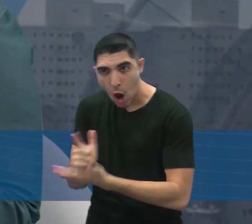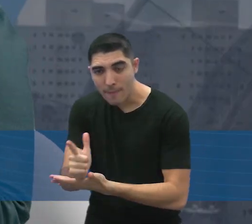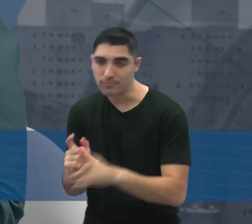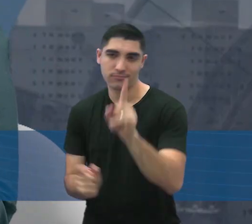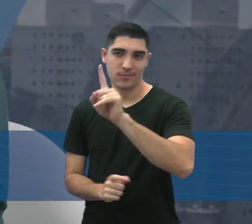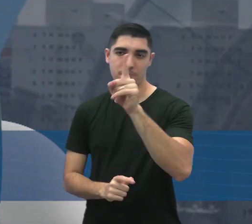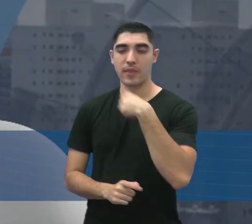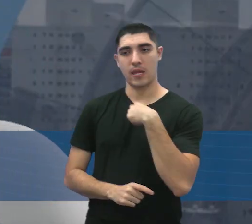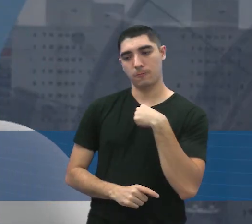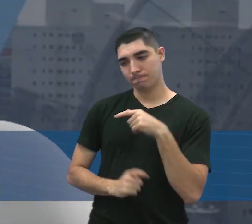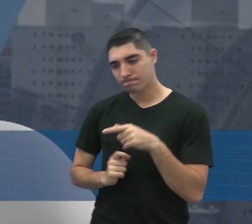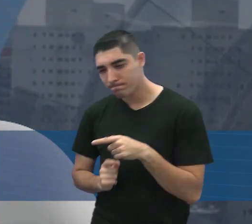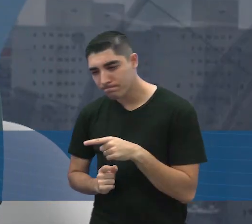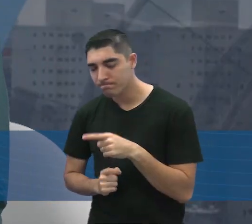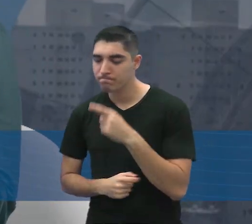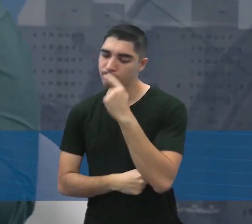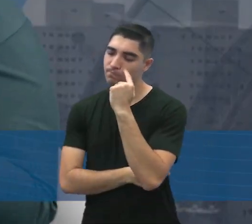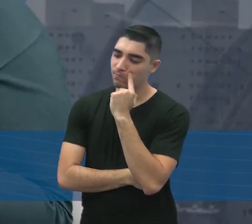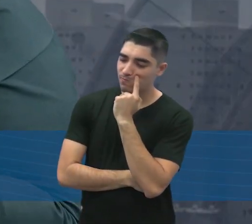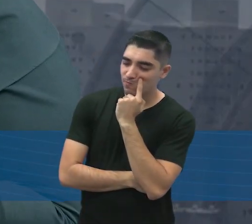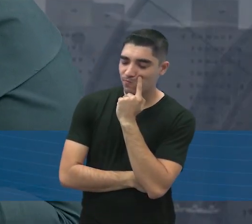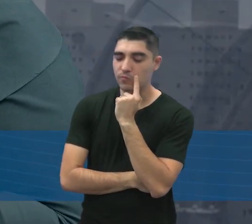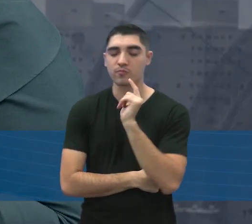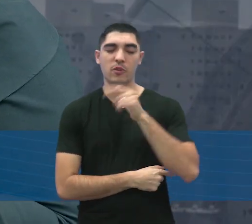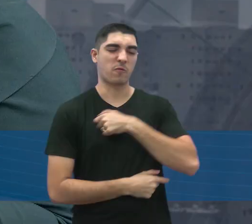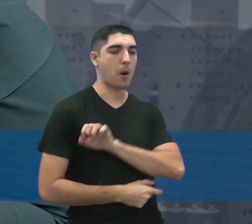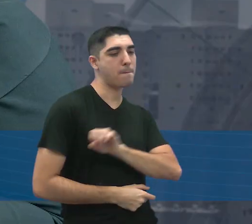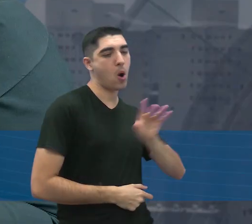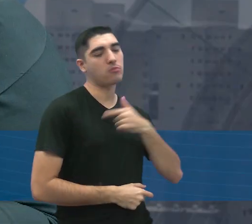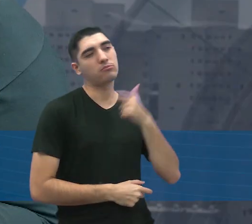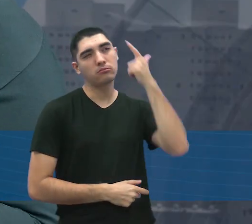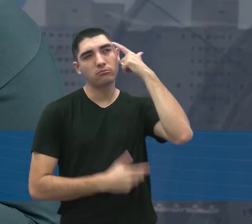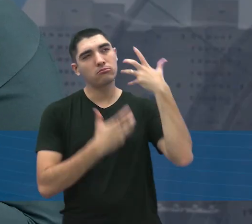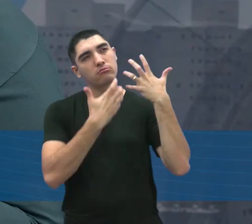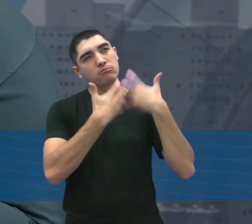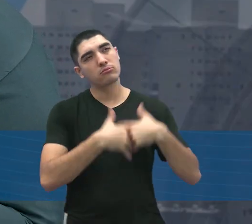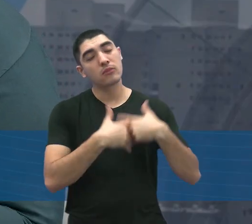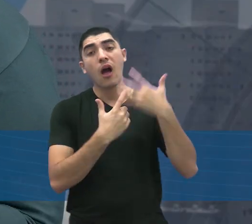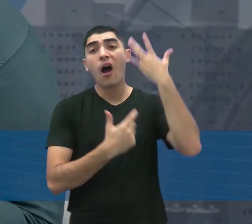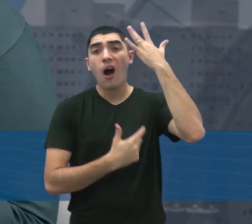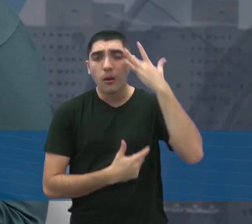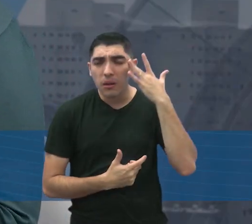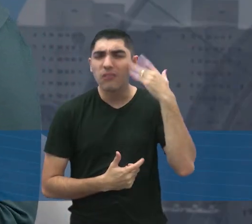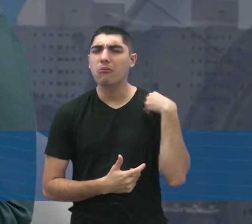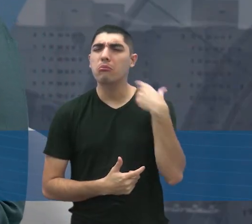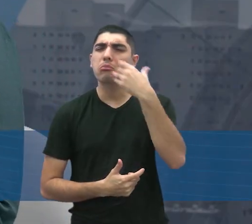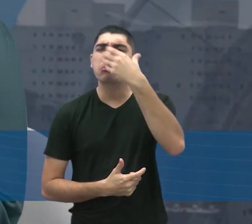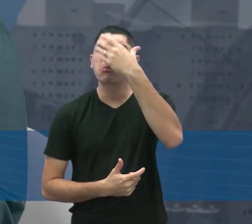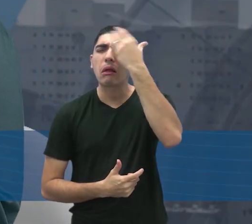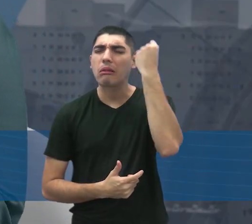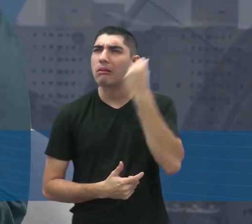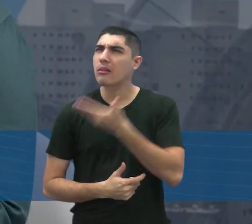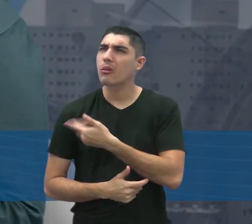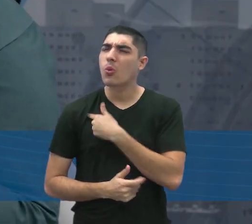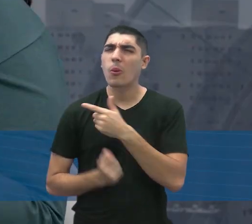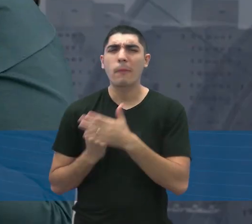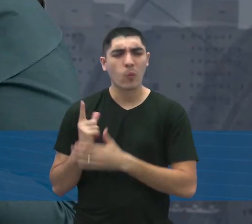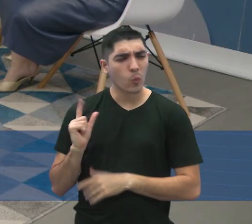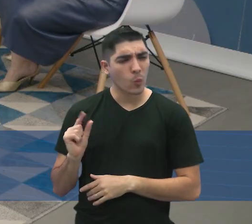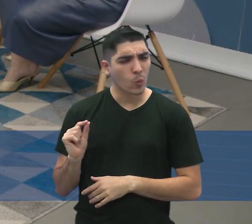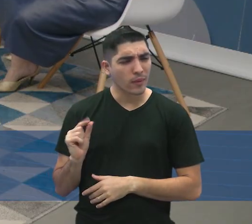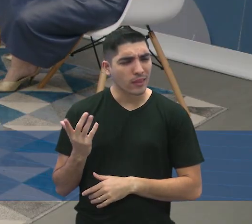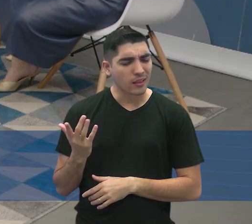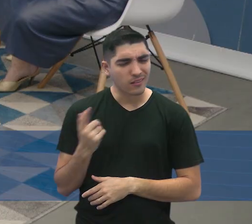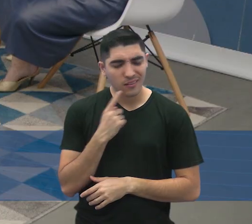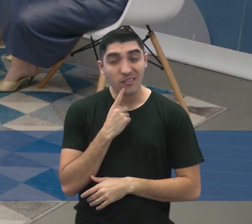Eu vou embora, reflito, porque às vezes chega no dia seguinte, eu já nem lembro mais aquilo que eu queria, né? Agora, se eu